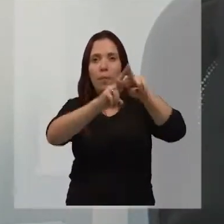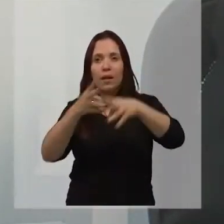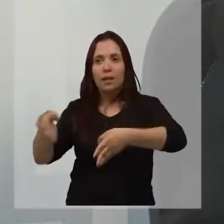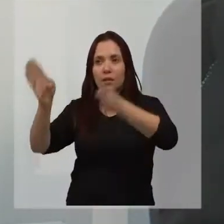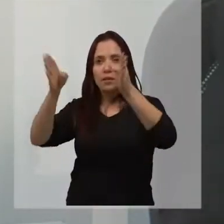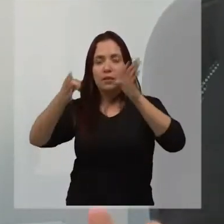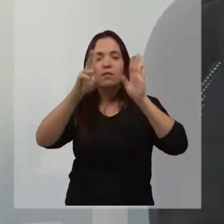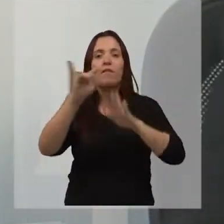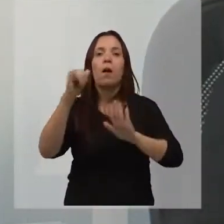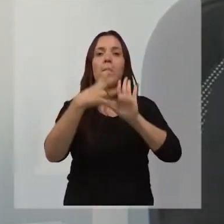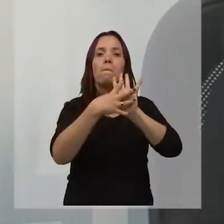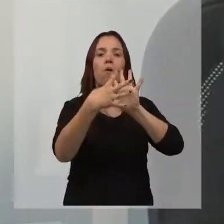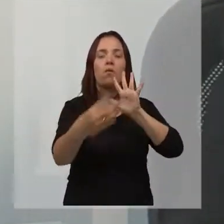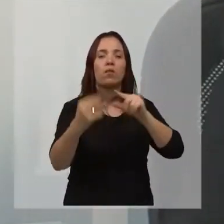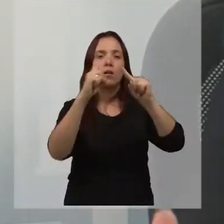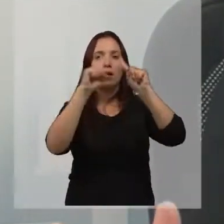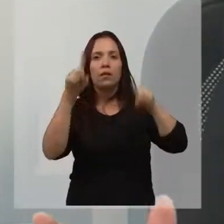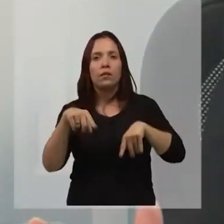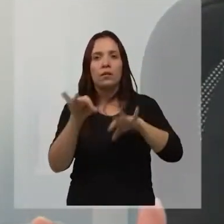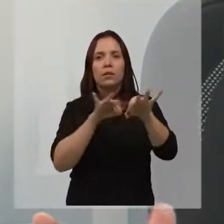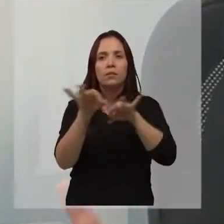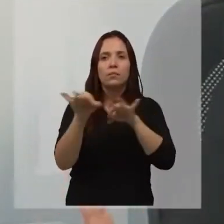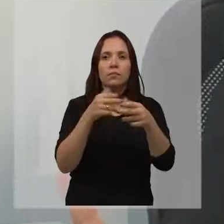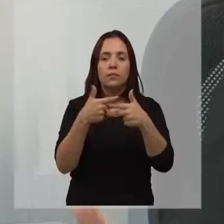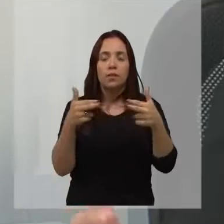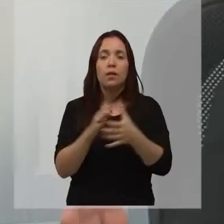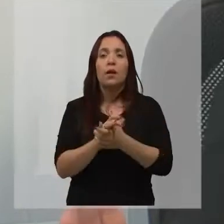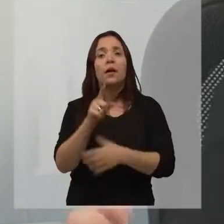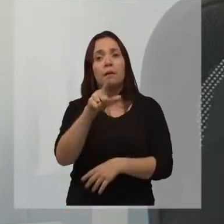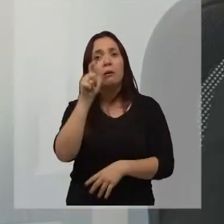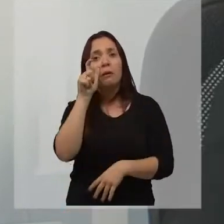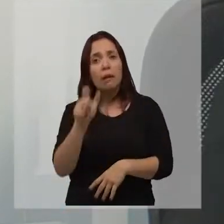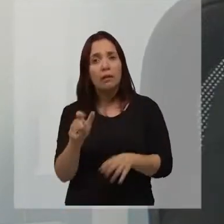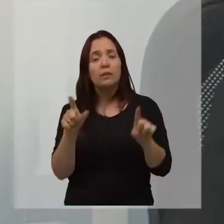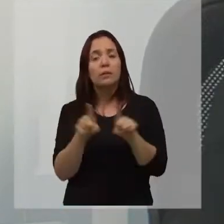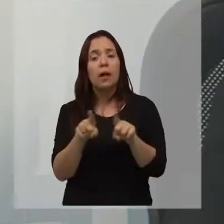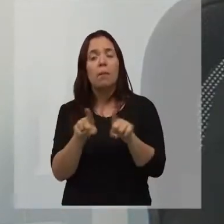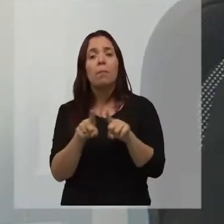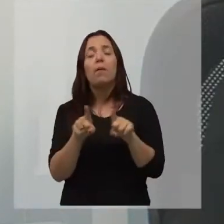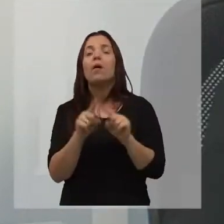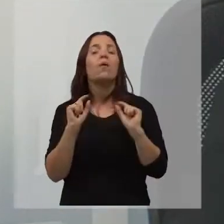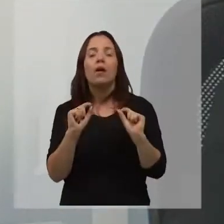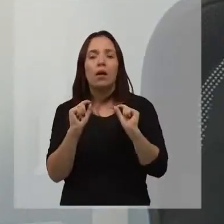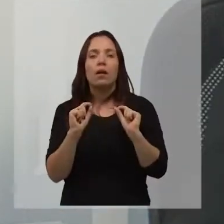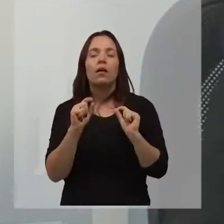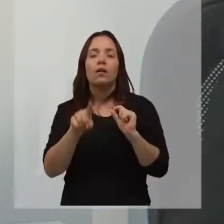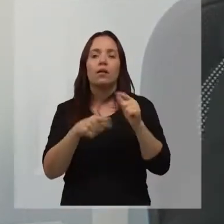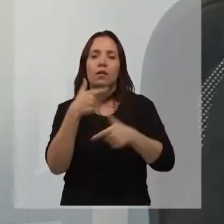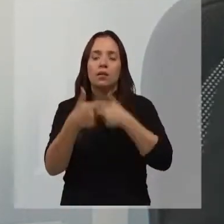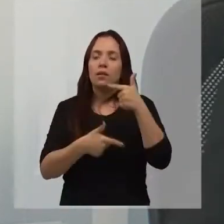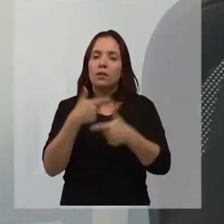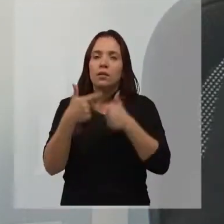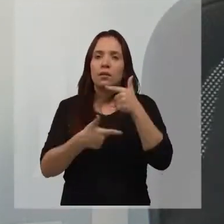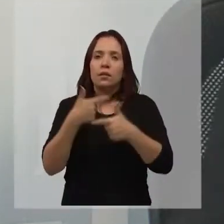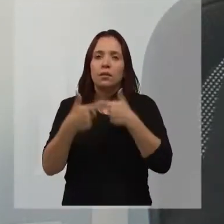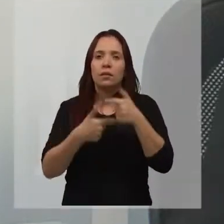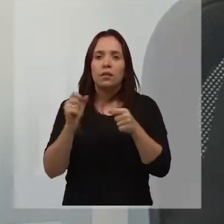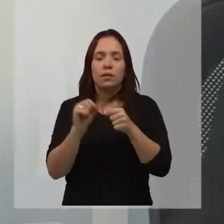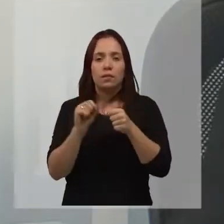Piloto. Isso aí não tem a menor dúvida. E é interessante isso, porque esse trabalho feito